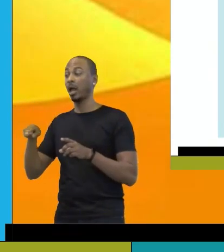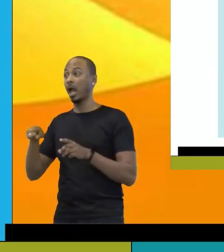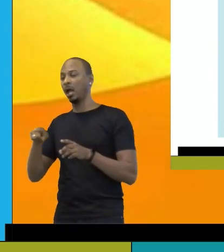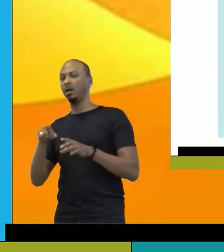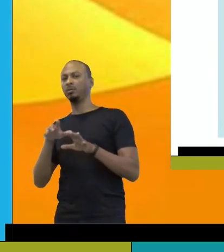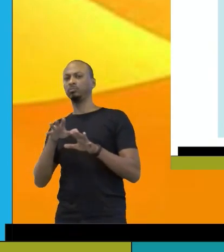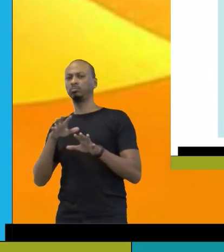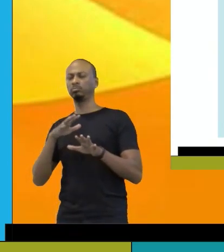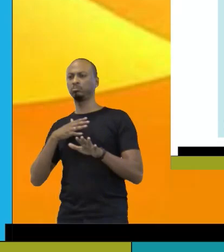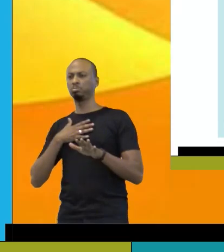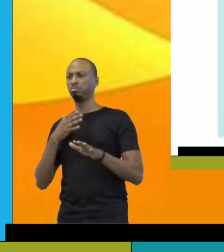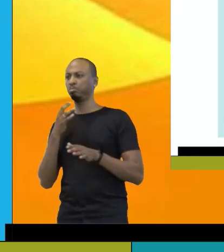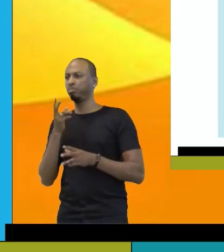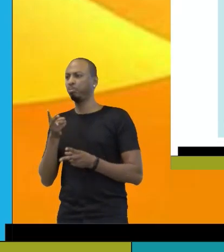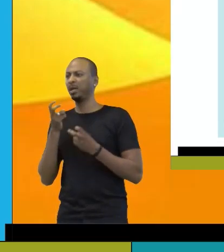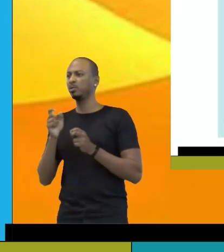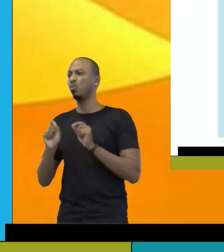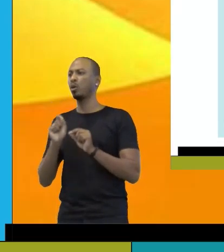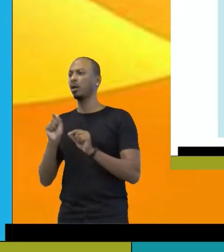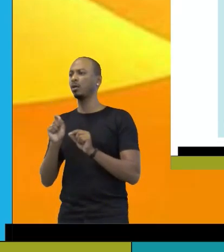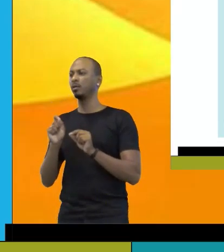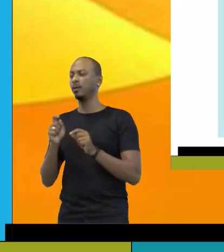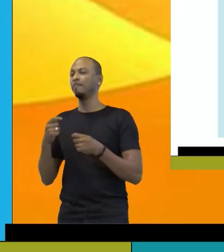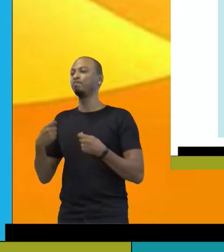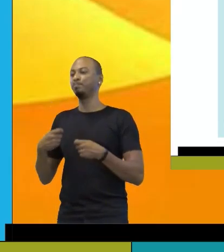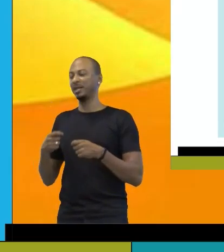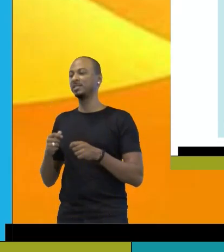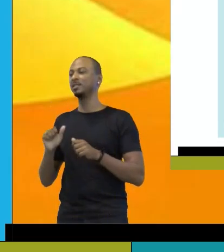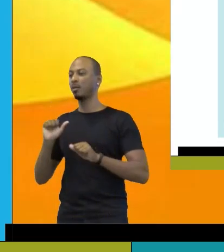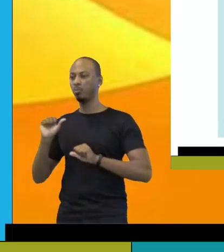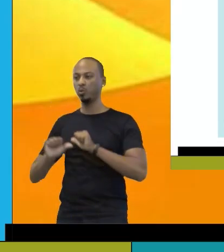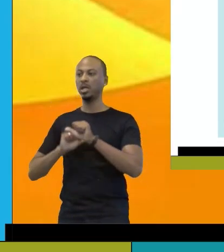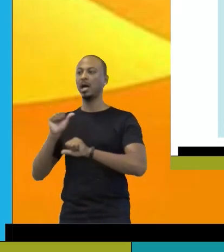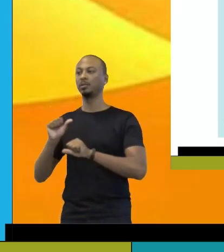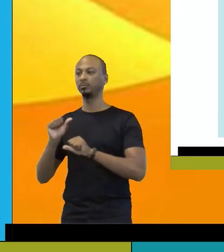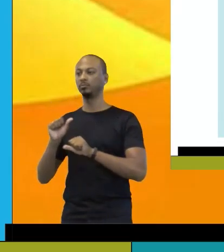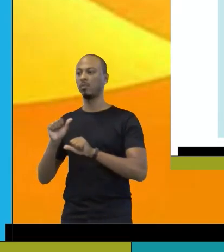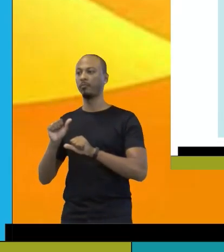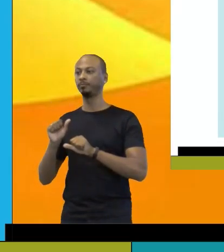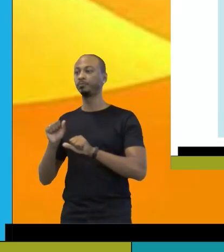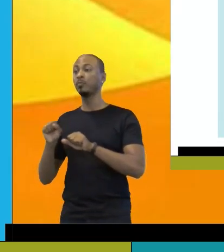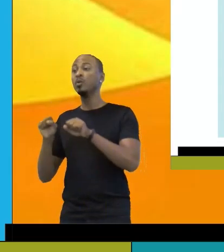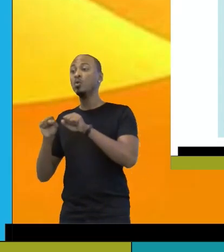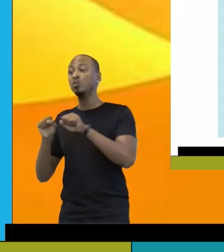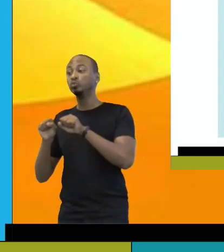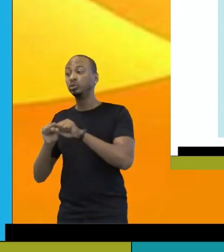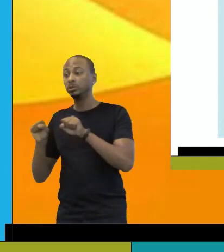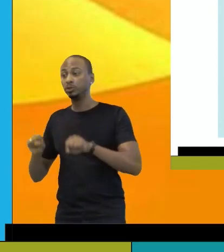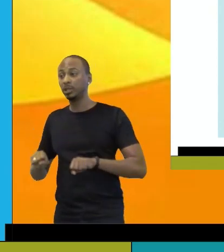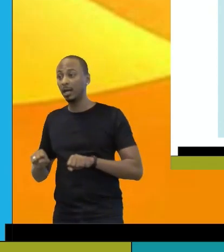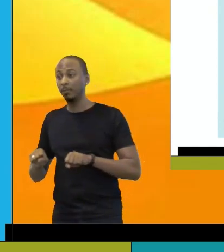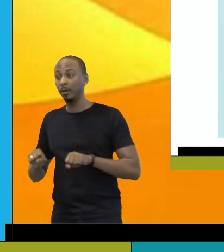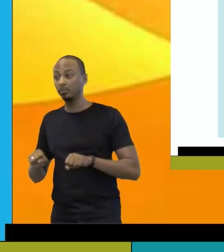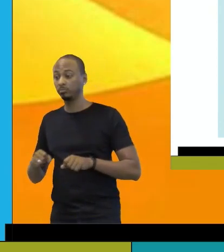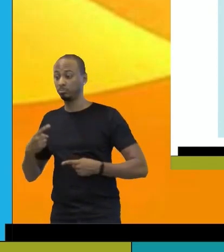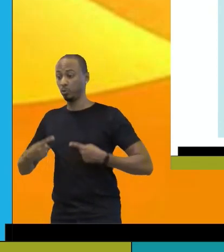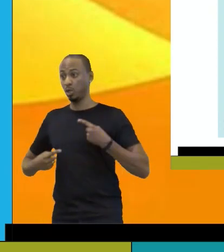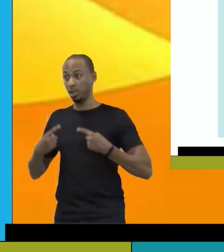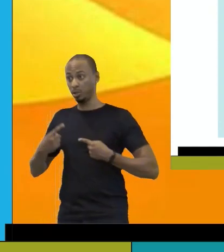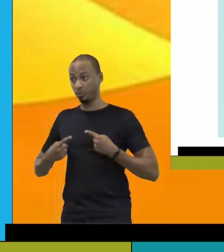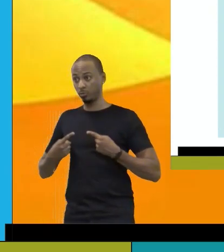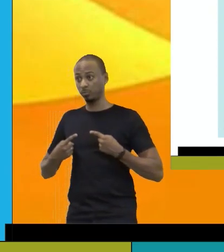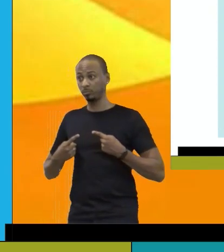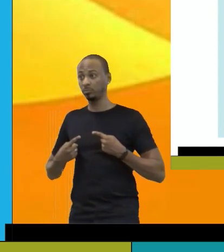que, se eles não corrigissem o sistema político deles, se eles não corrigissem